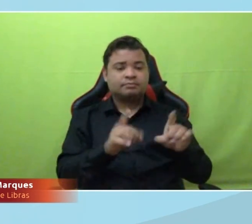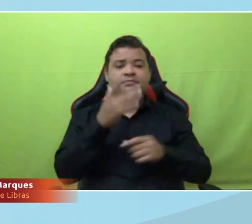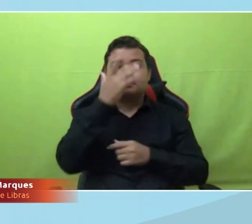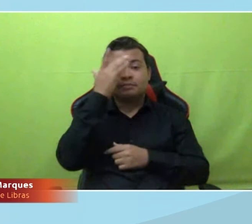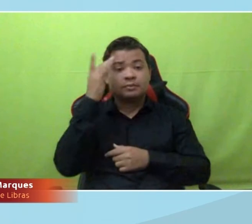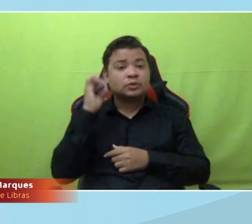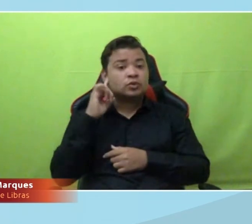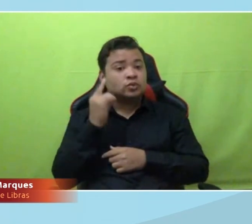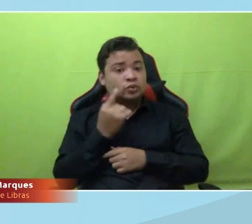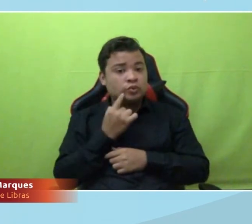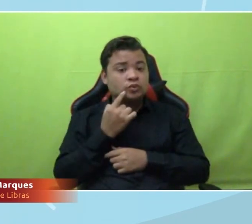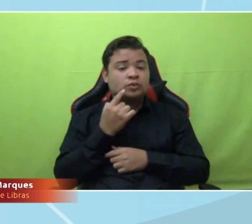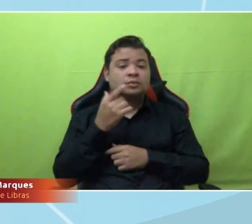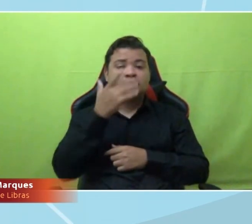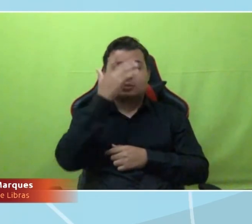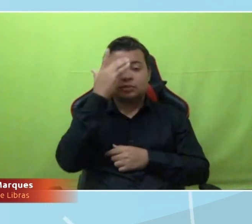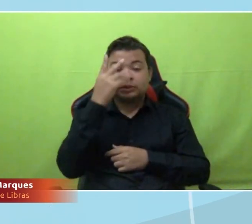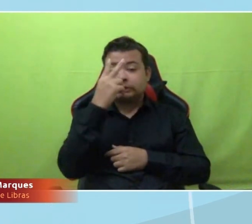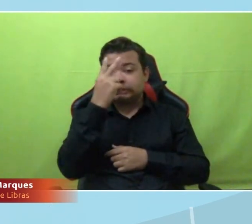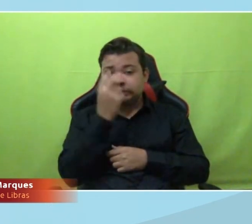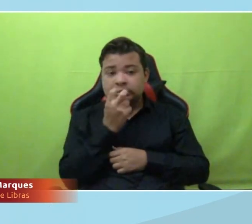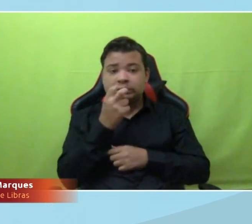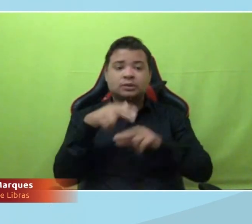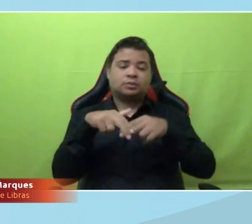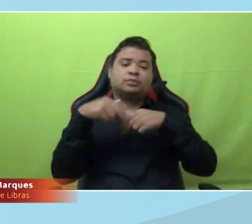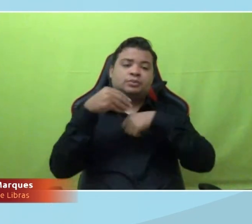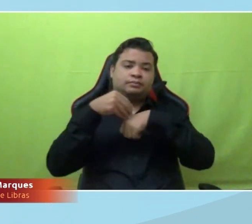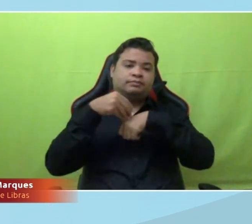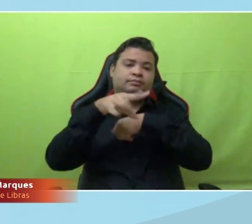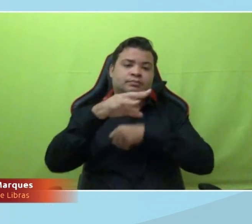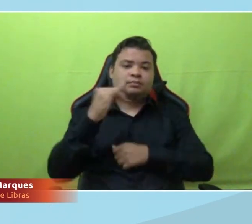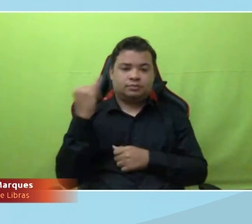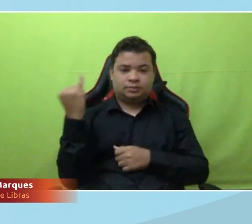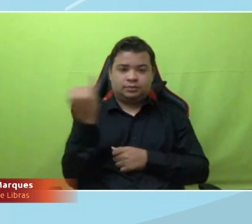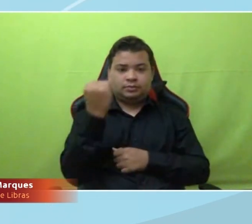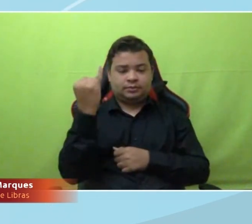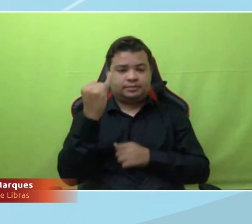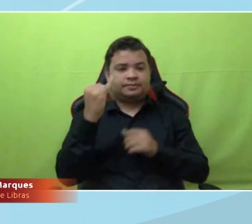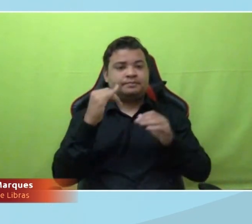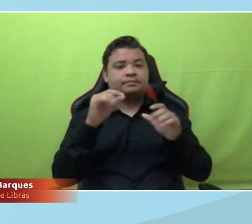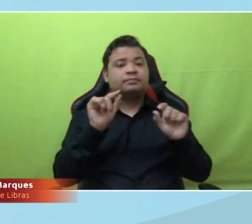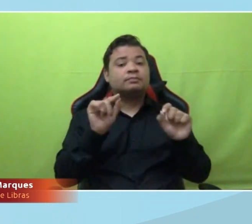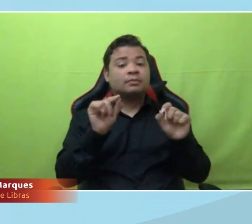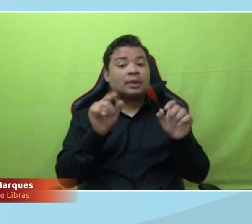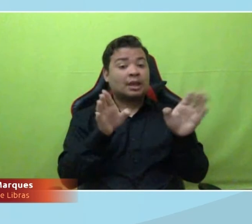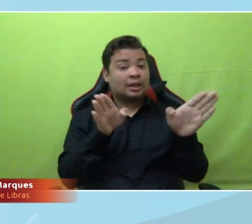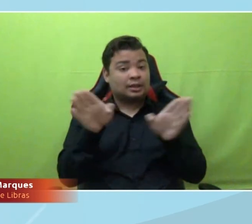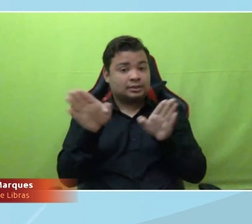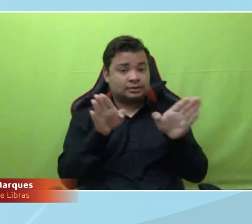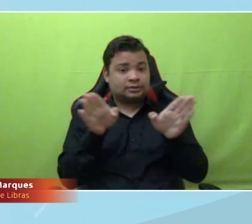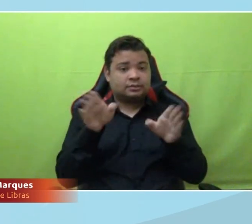pessoas cegas, e é por isso que a gente vai dar uma dica muito importante sobre acessibilidade na hora do voto. A